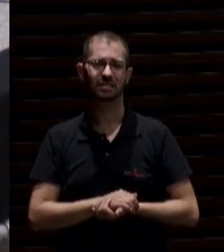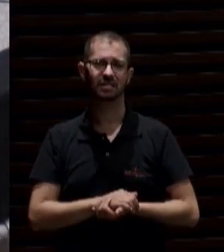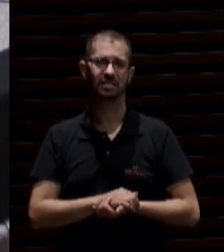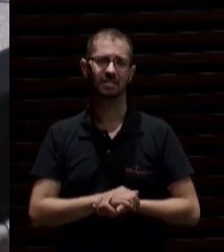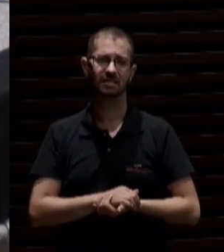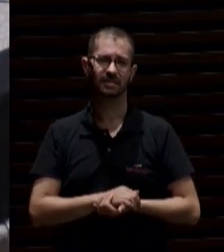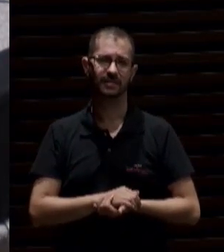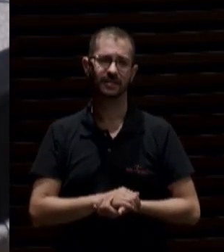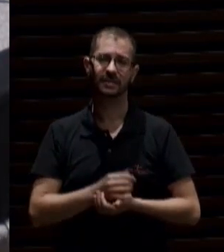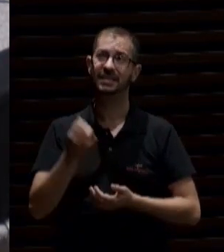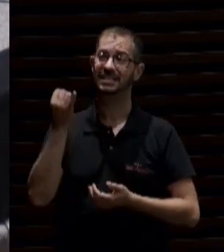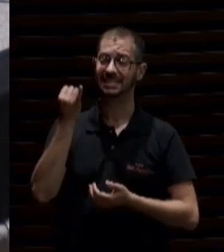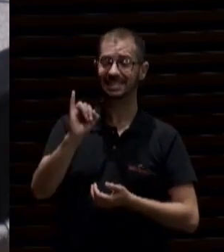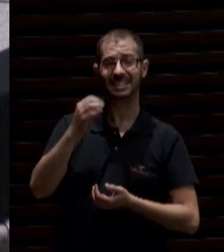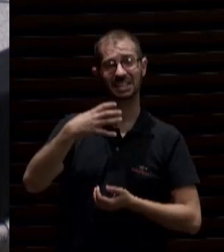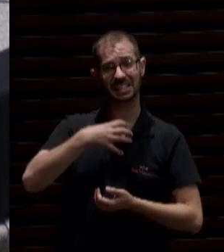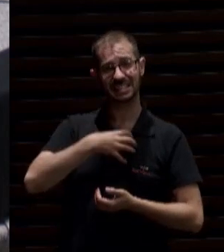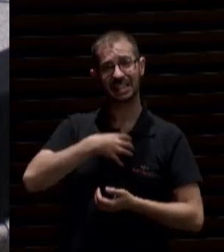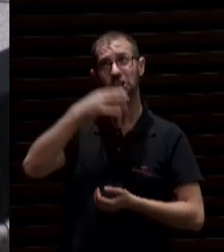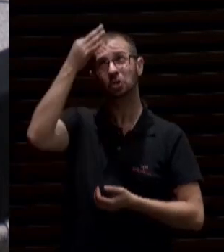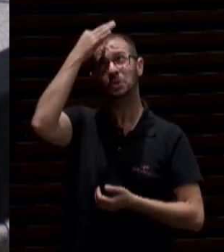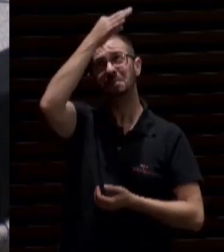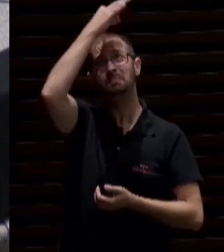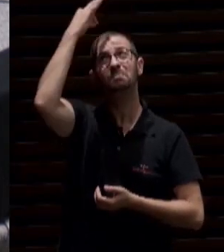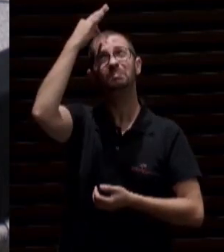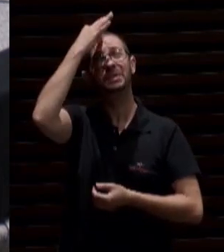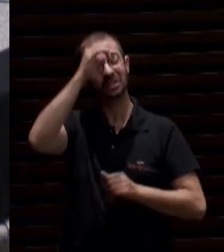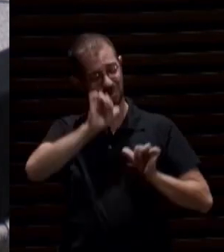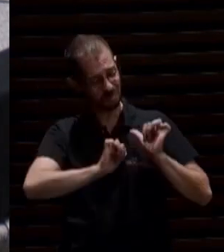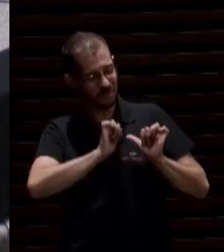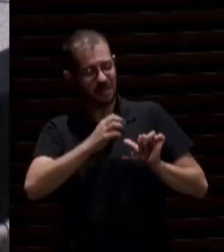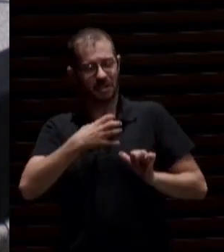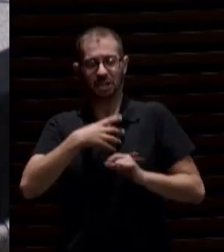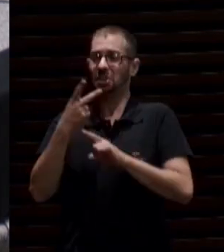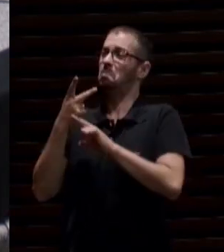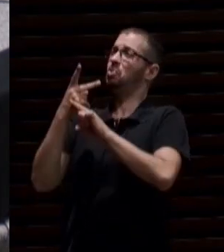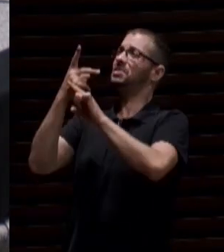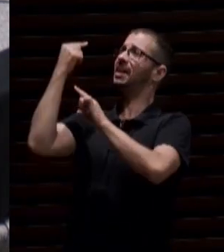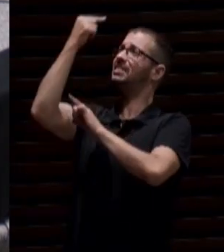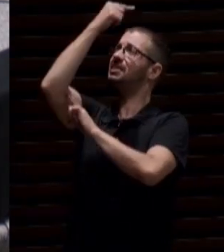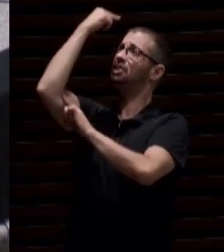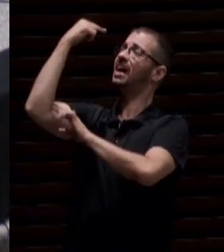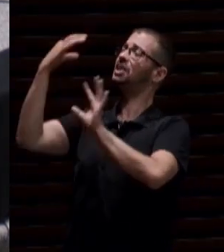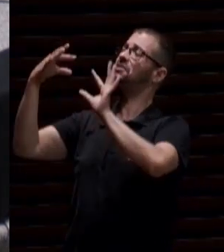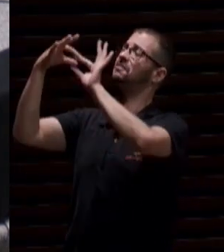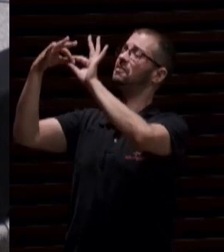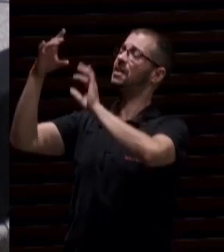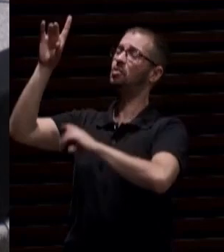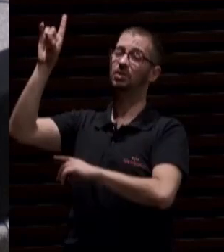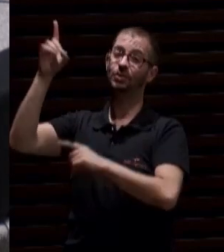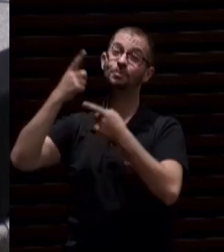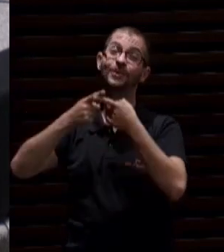Se nós nos sentimos movidos pelo Espírito a buscarmos a santidade, viver em comunhão com Deus, é porque anteriormente